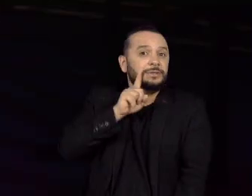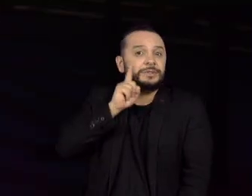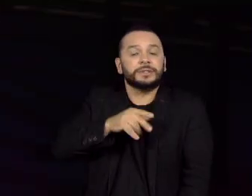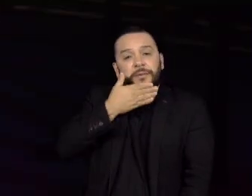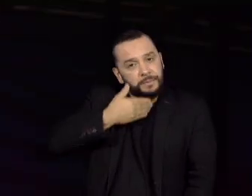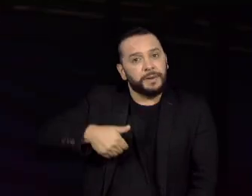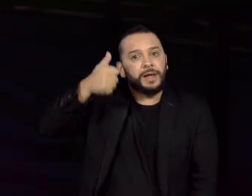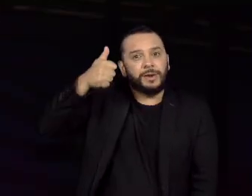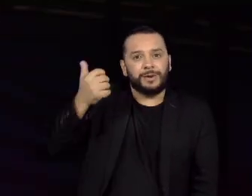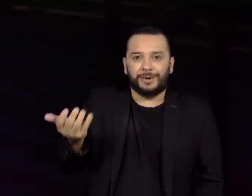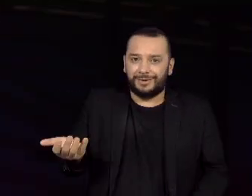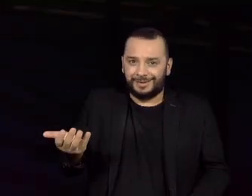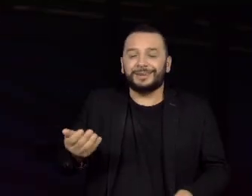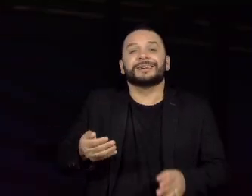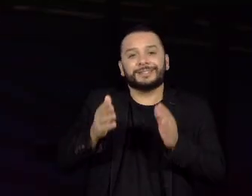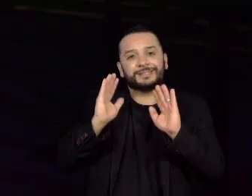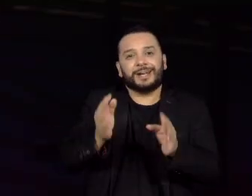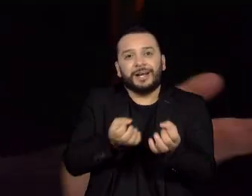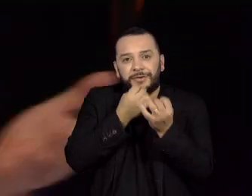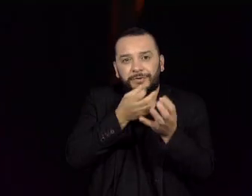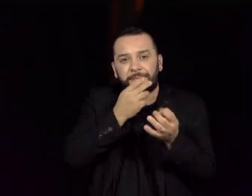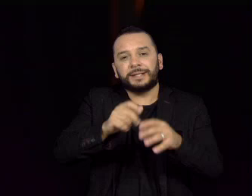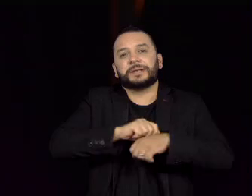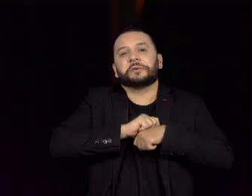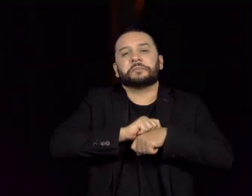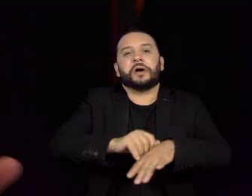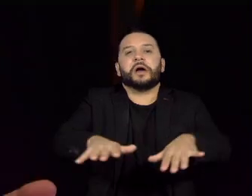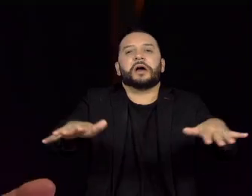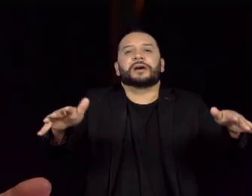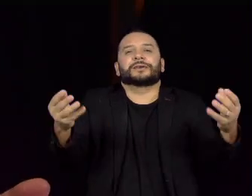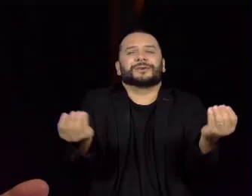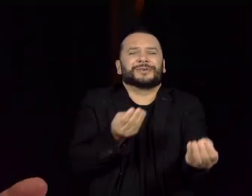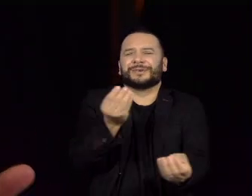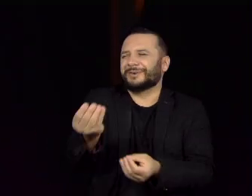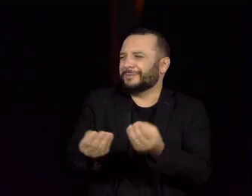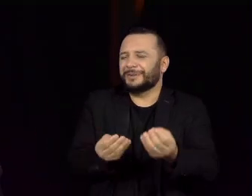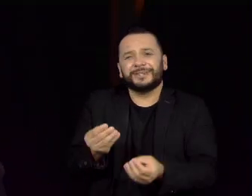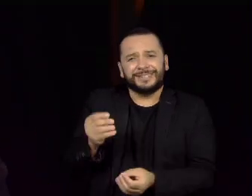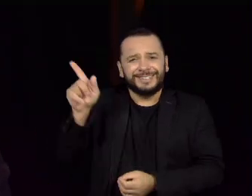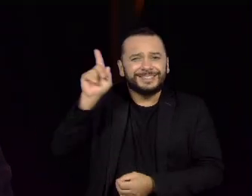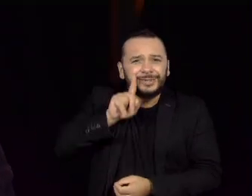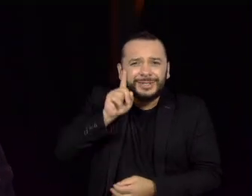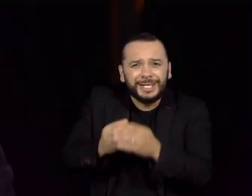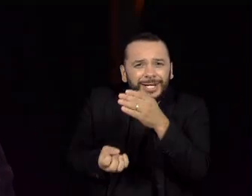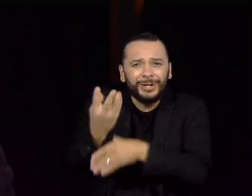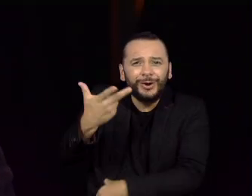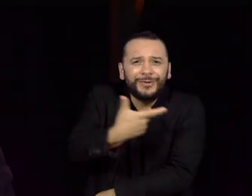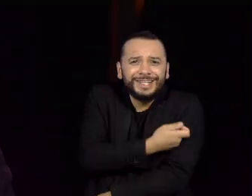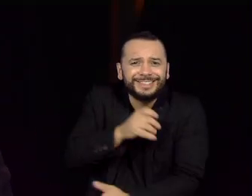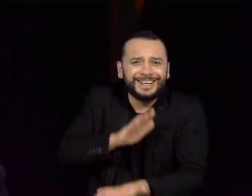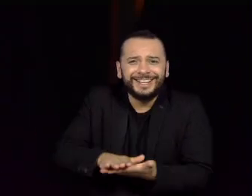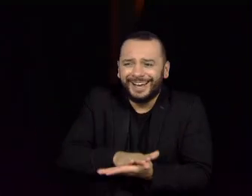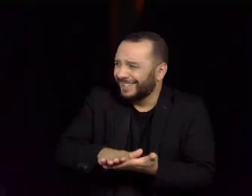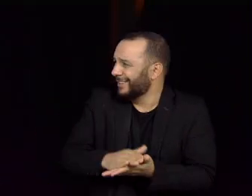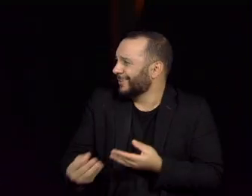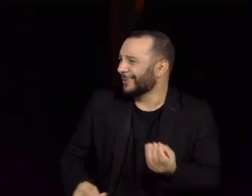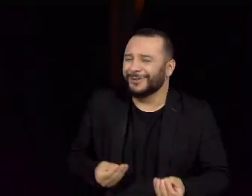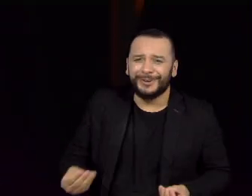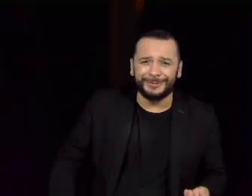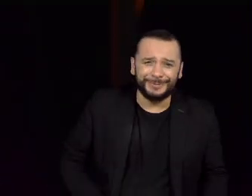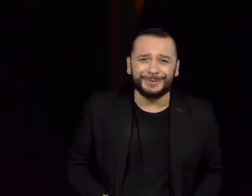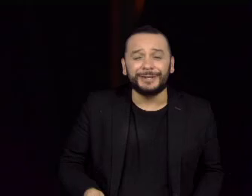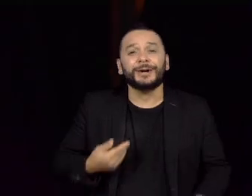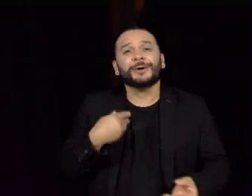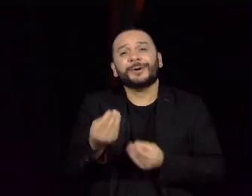Isso foi vazado hoje. E aí, Mandetta, como é que fica você cuidar assim do nosso principal